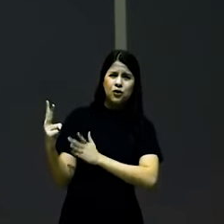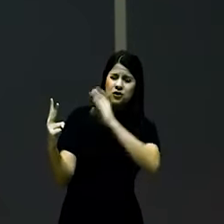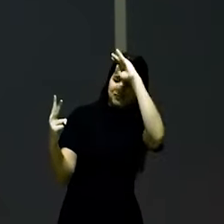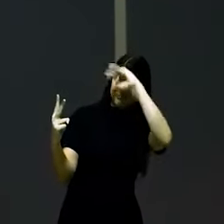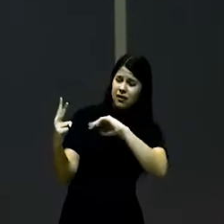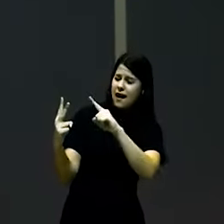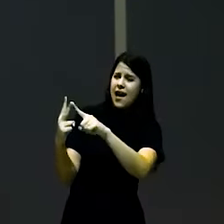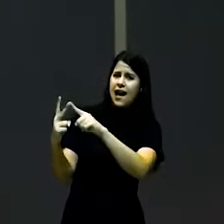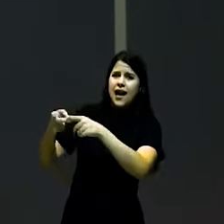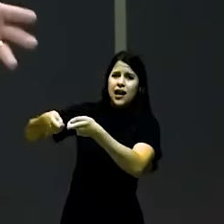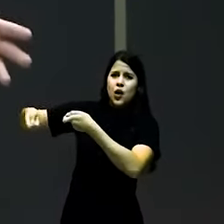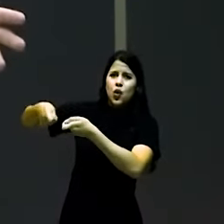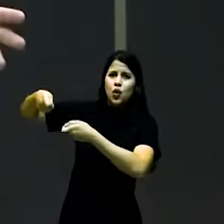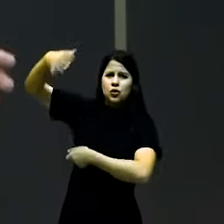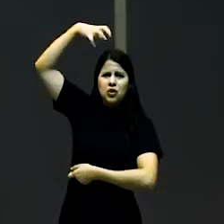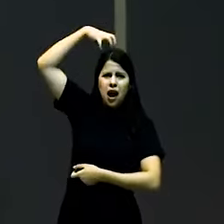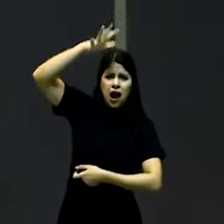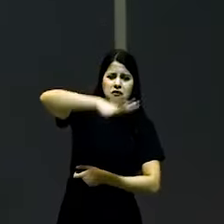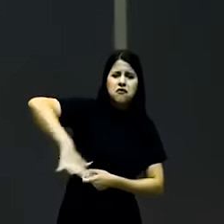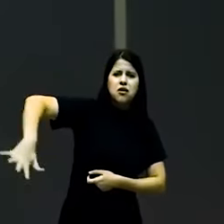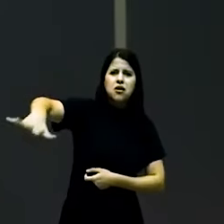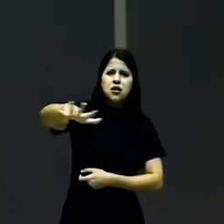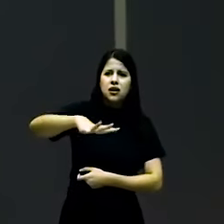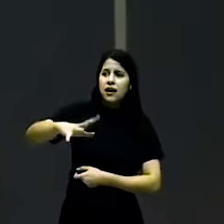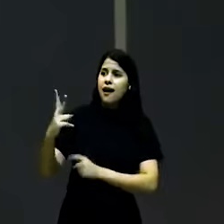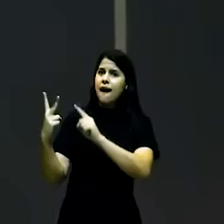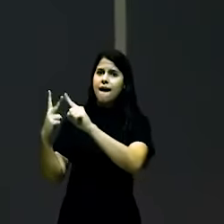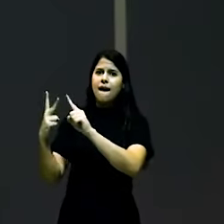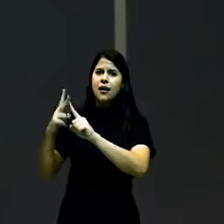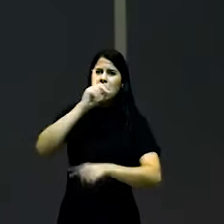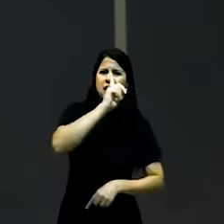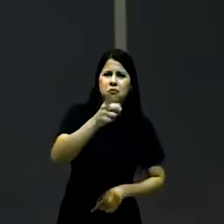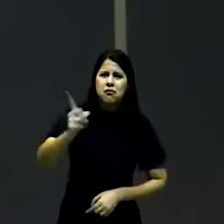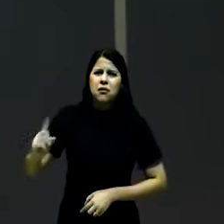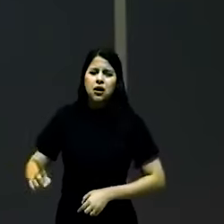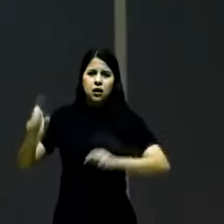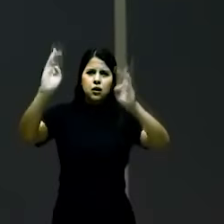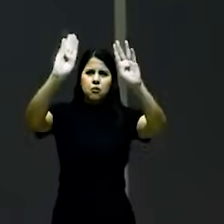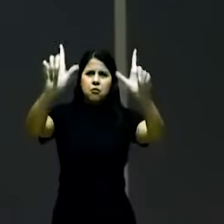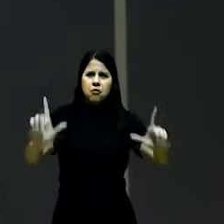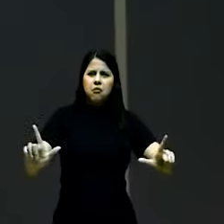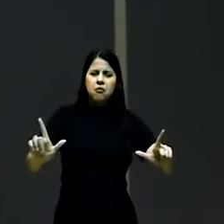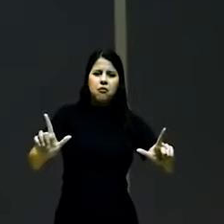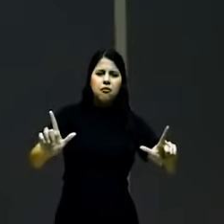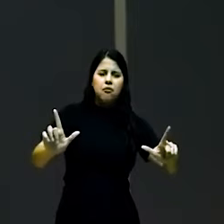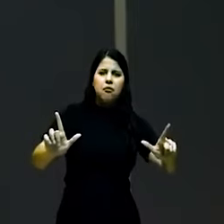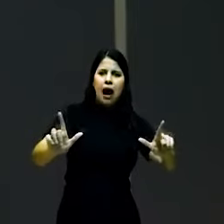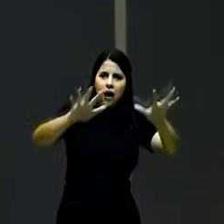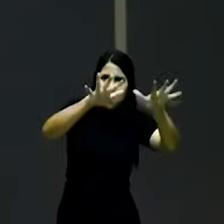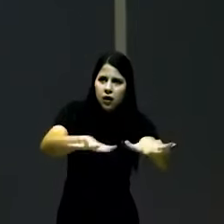dela, toda aquela nação começou a adorar Baal. Ela matava os profetas de